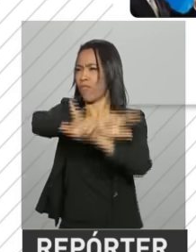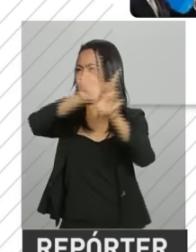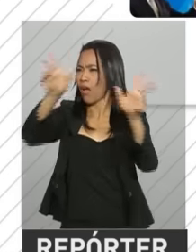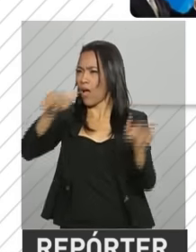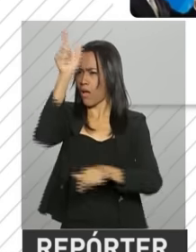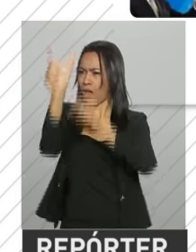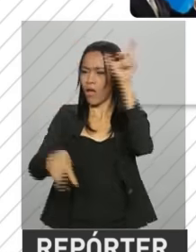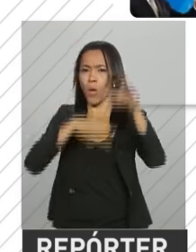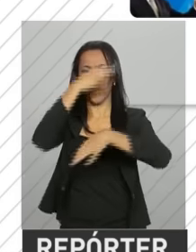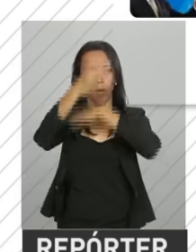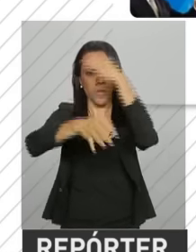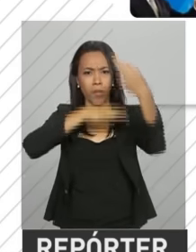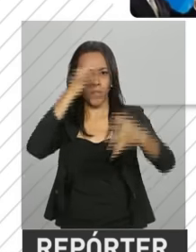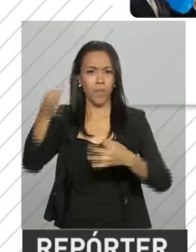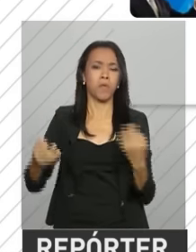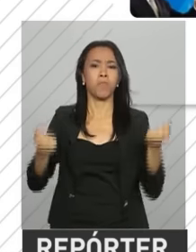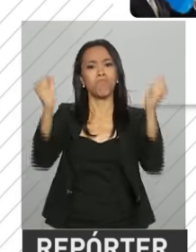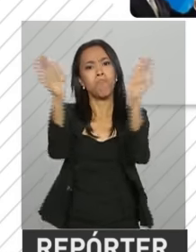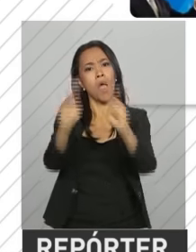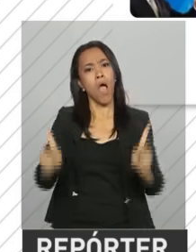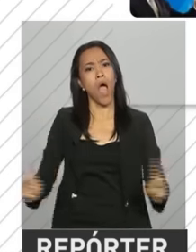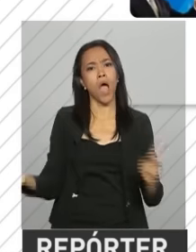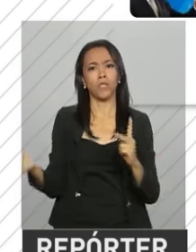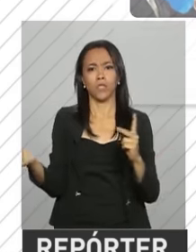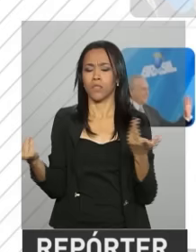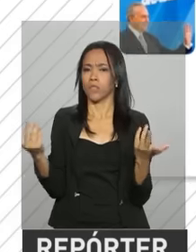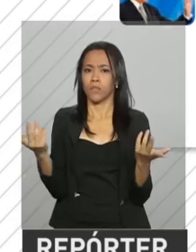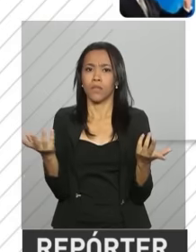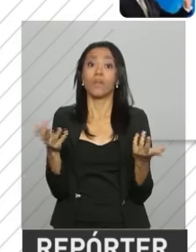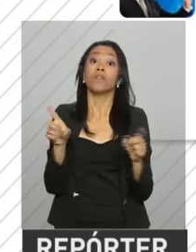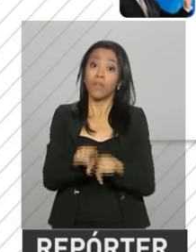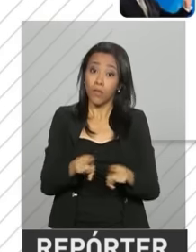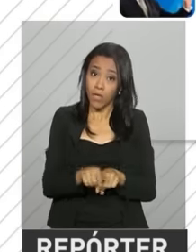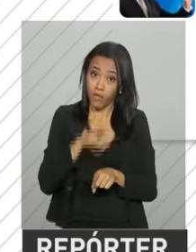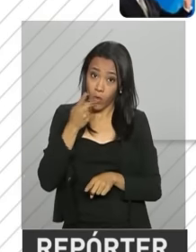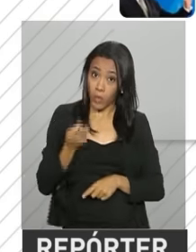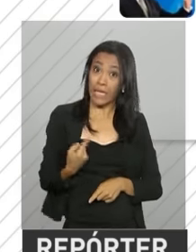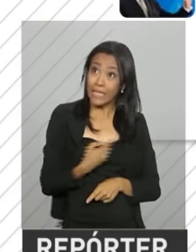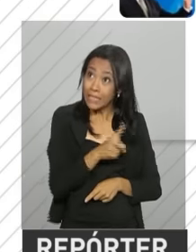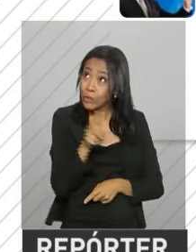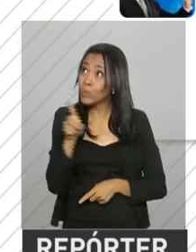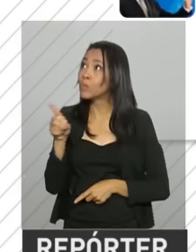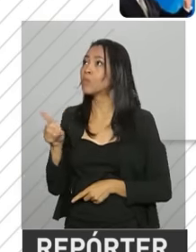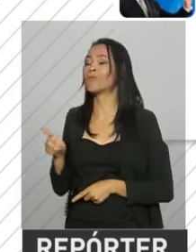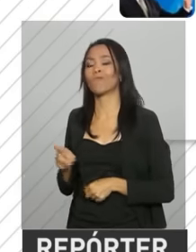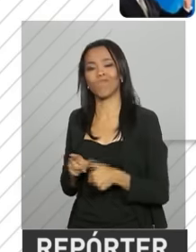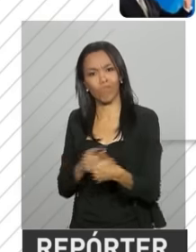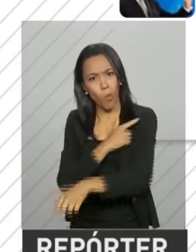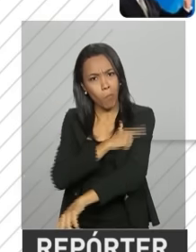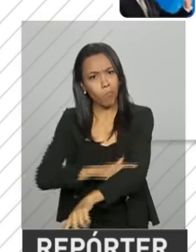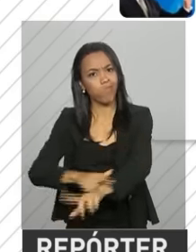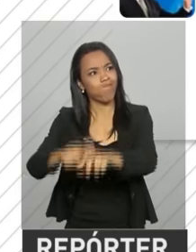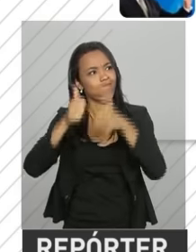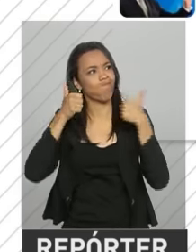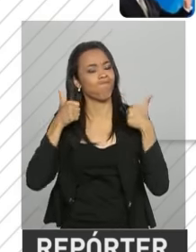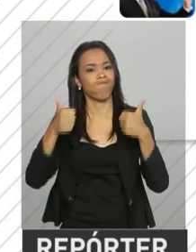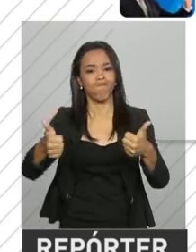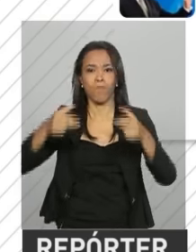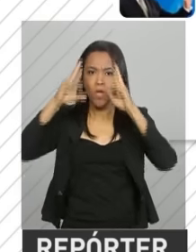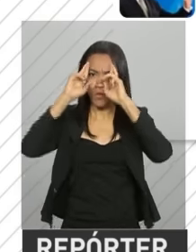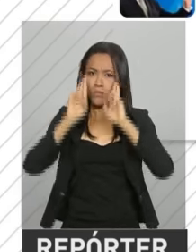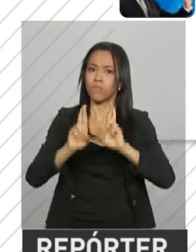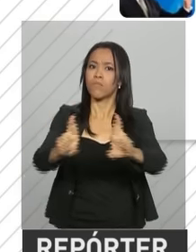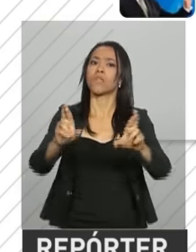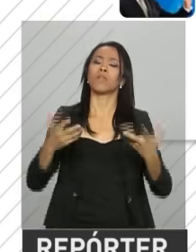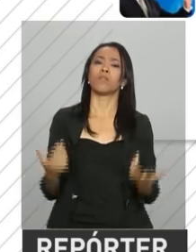expressaram suas ideias de forma pacífica Michel Temer disse ainda que esse comportamento exemplar Demonstra o respeito Cívico que